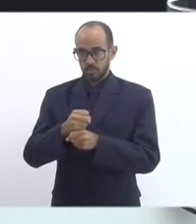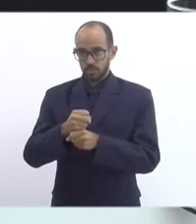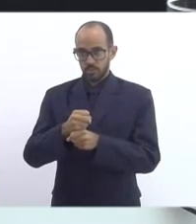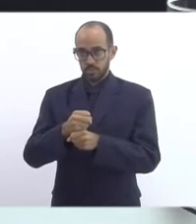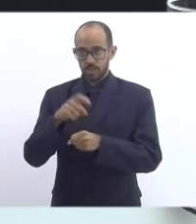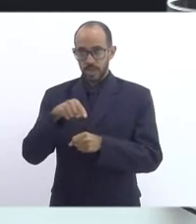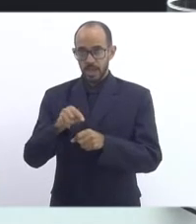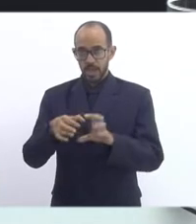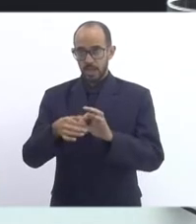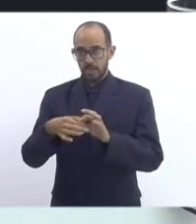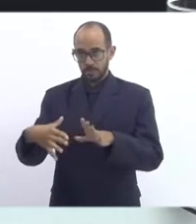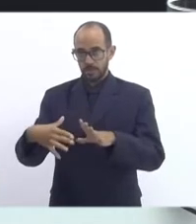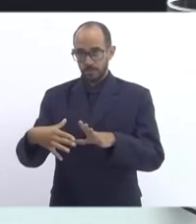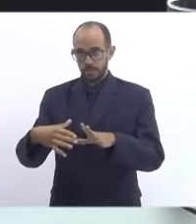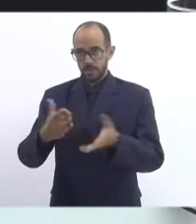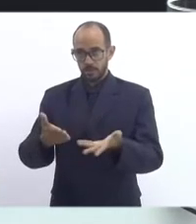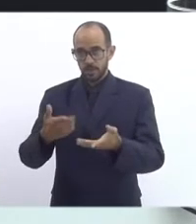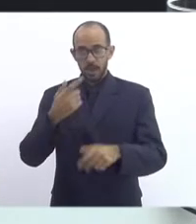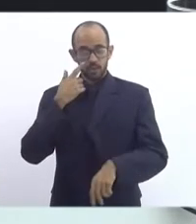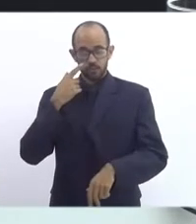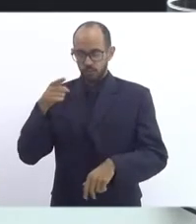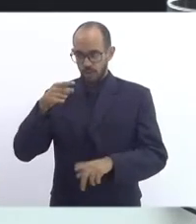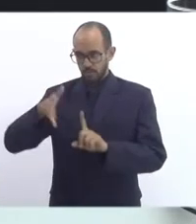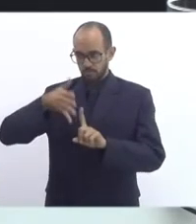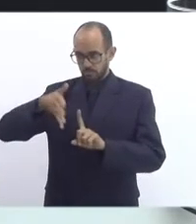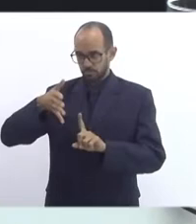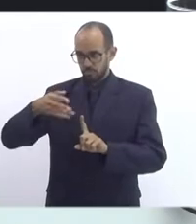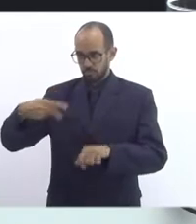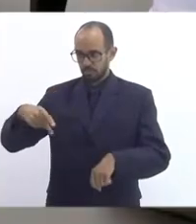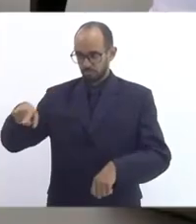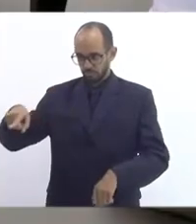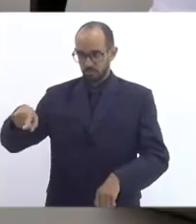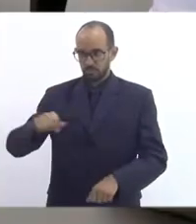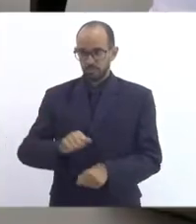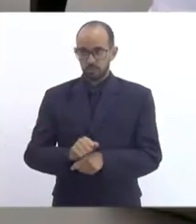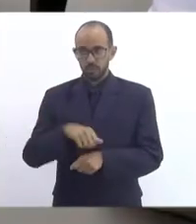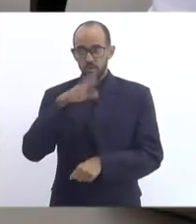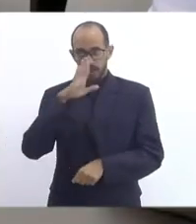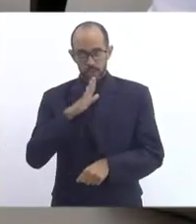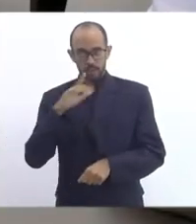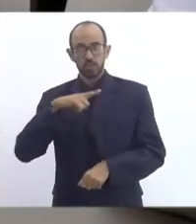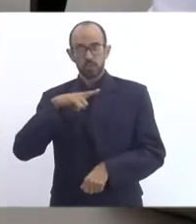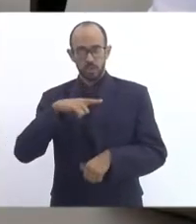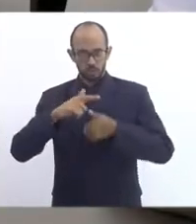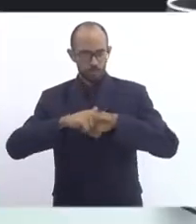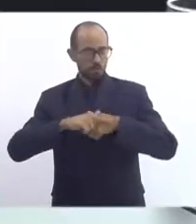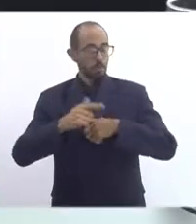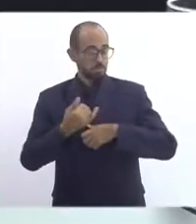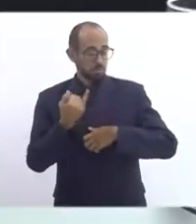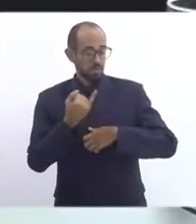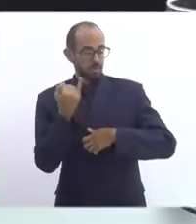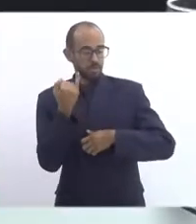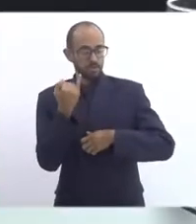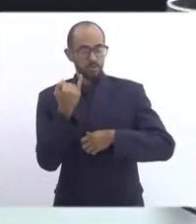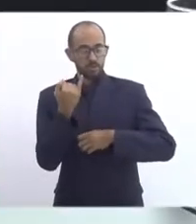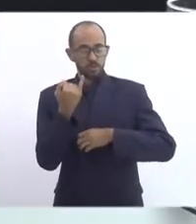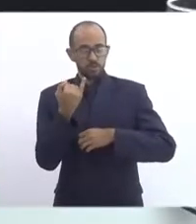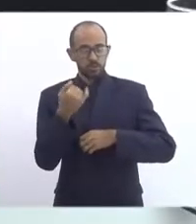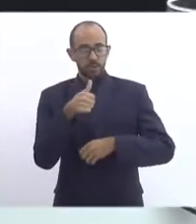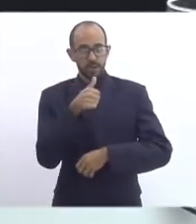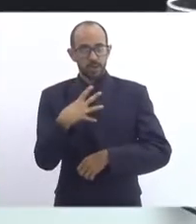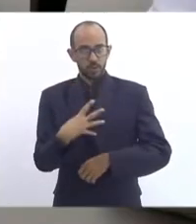independência. Quero ver um pronunciamento de Vossa Excelência. E o Brasil teve um papel importante nisso. Sim, mas formalmente foi o 14 de